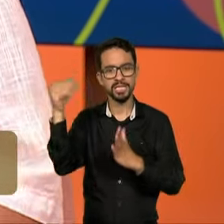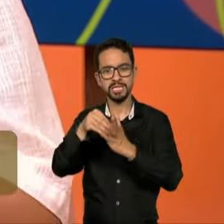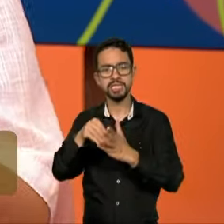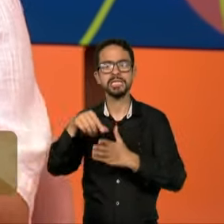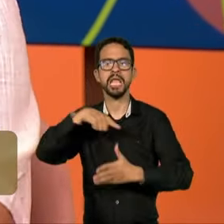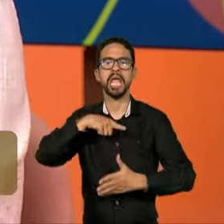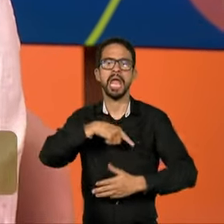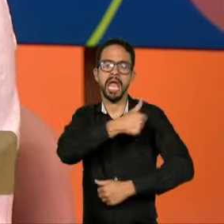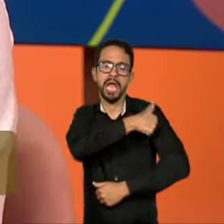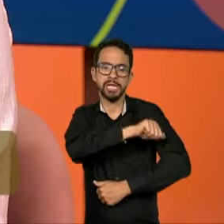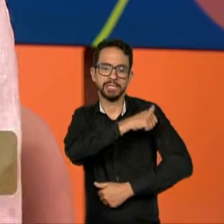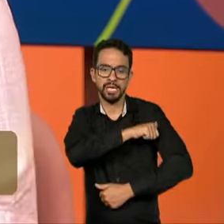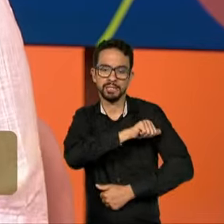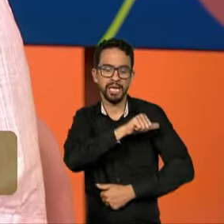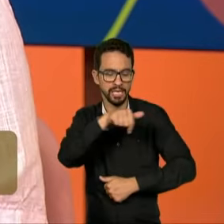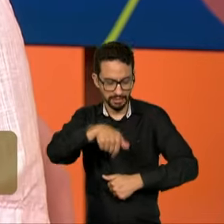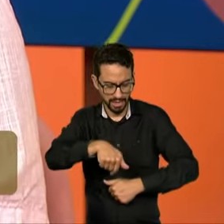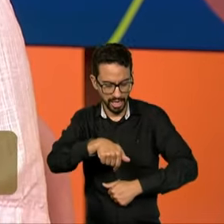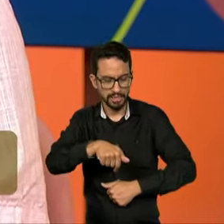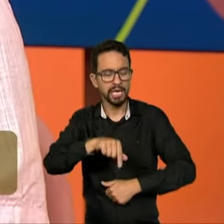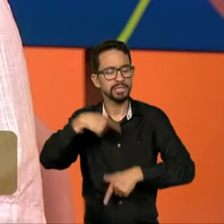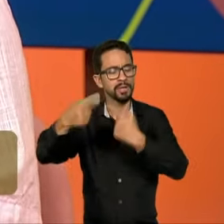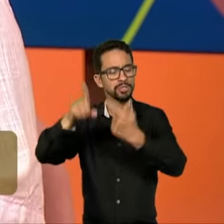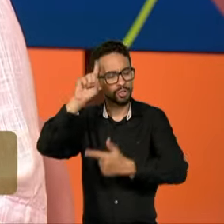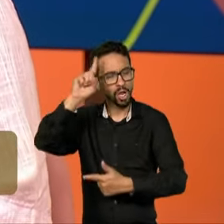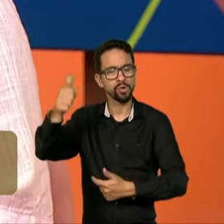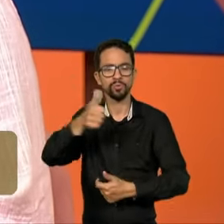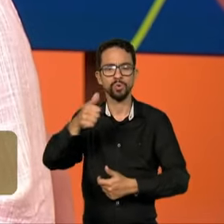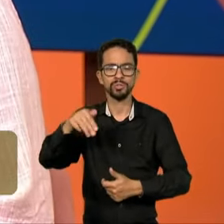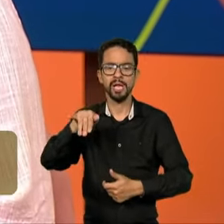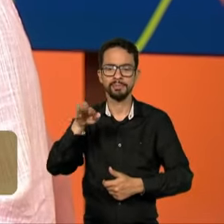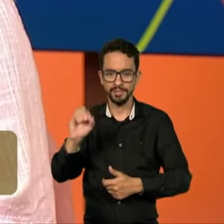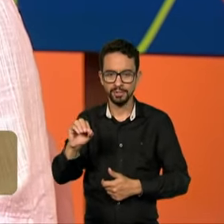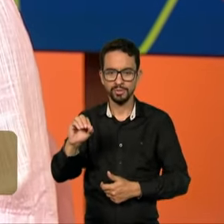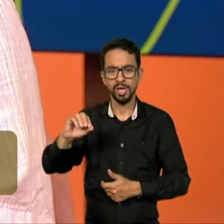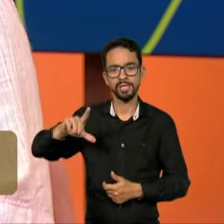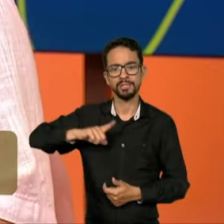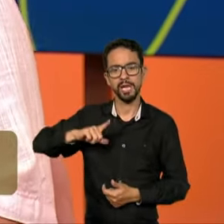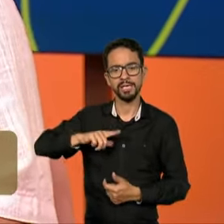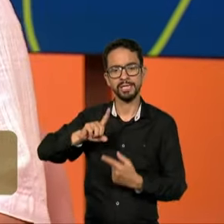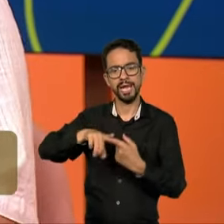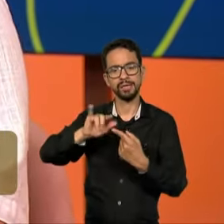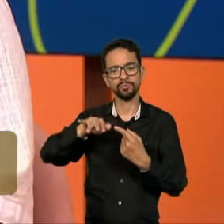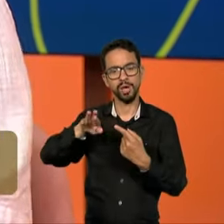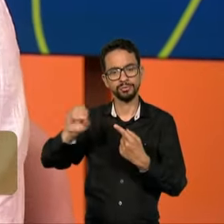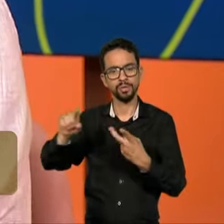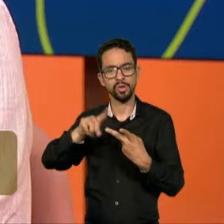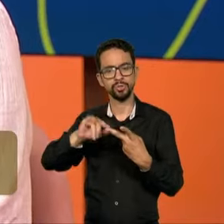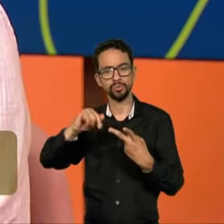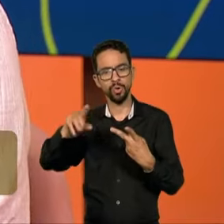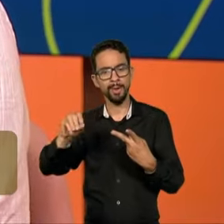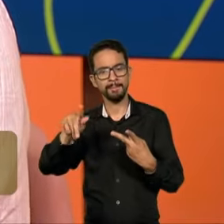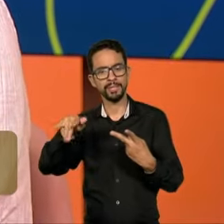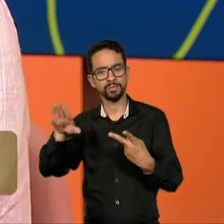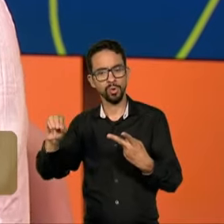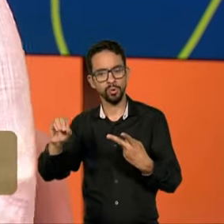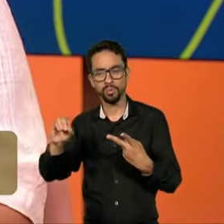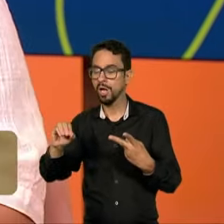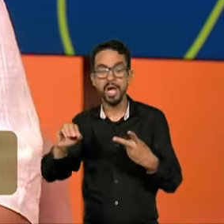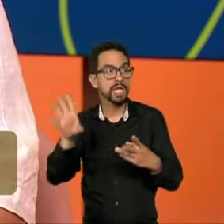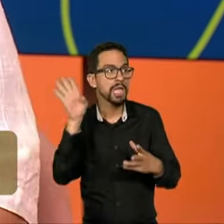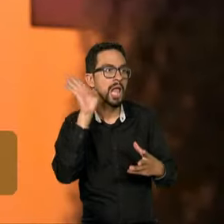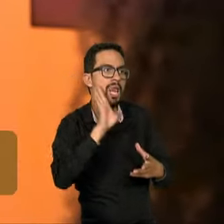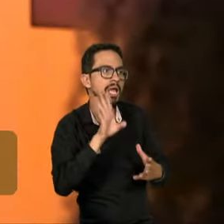Rio, e terei em São Paulo, no dia 11, a presença do Eduardo Dussek e do João Penck e seus miquinhos amestrados. Que barato, que